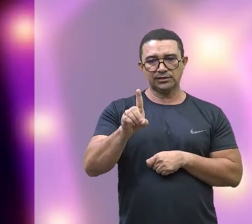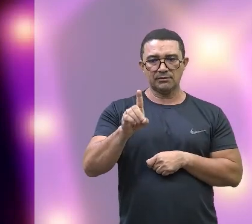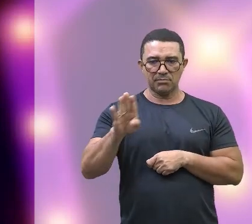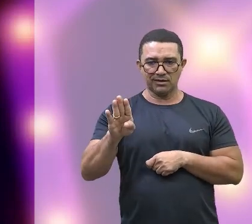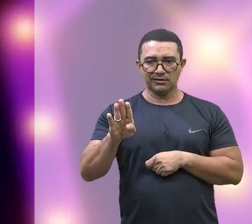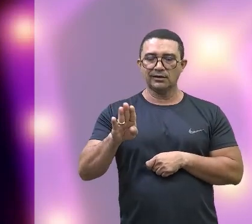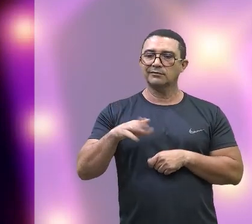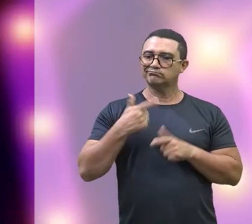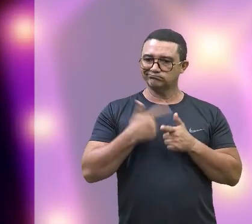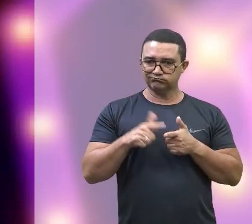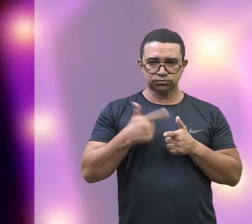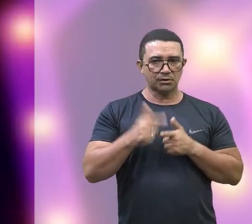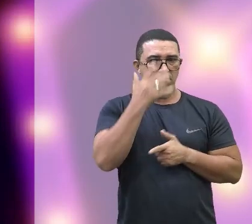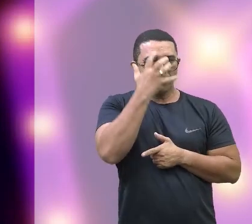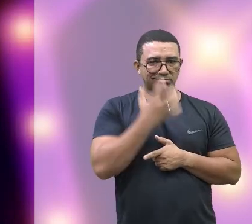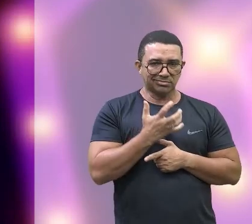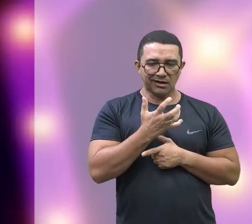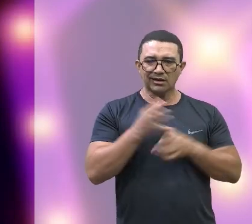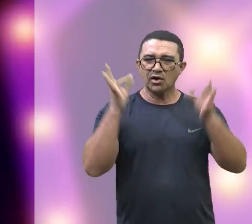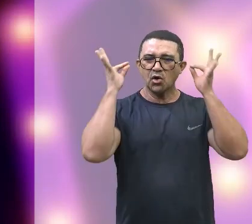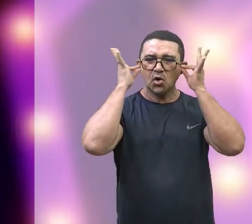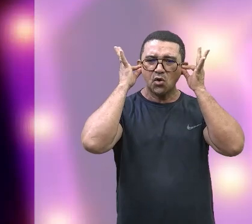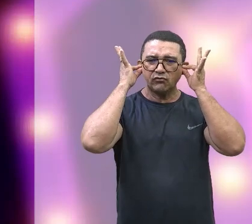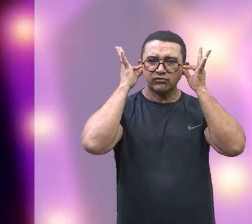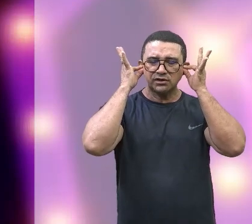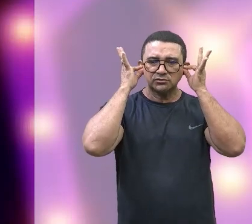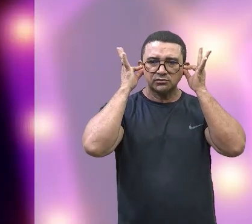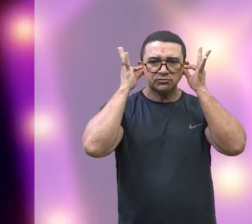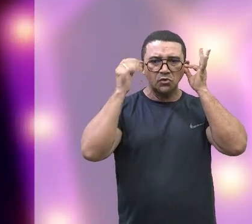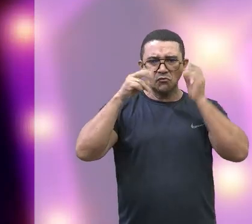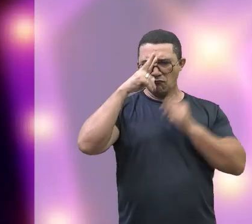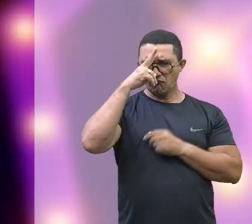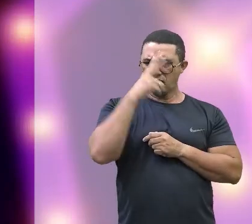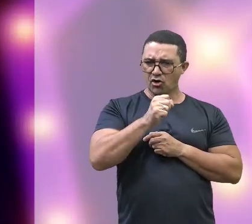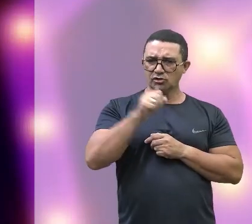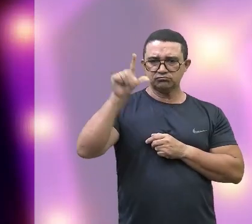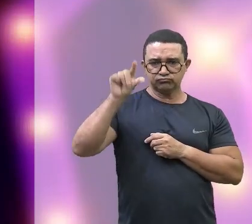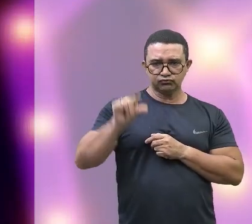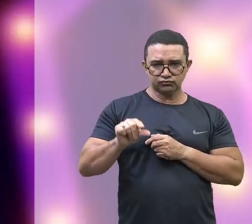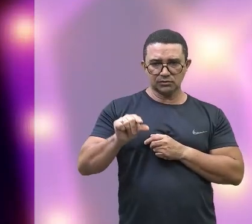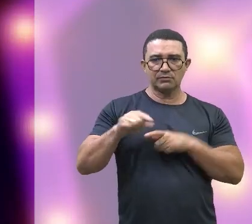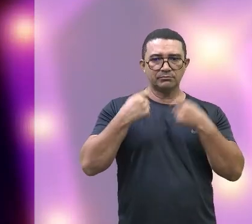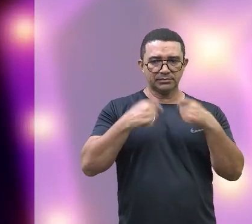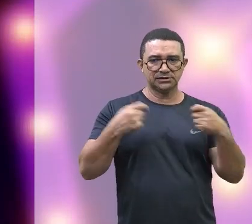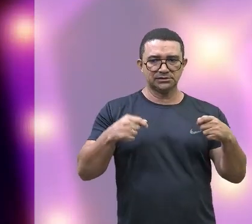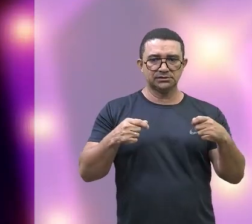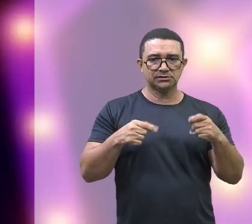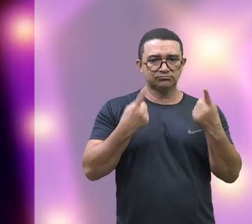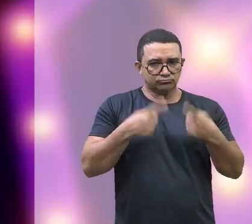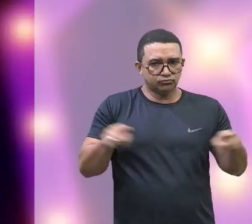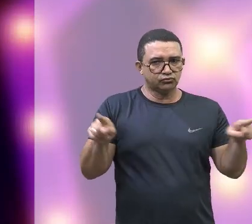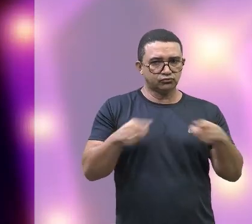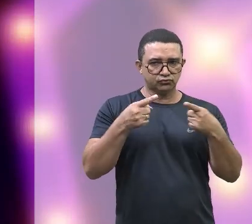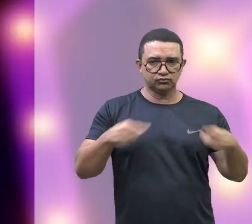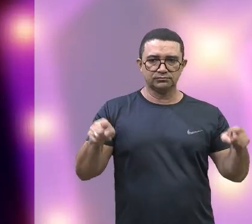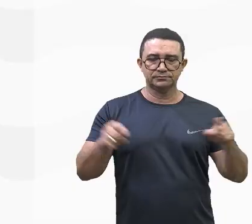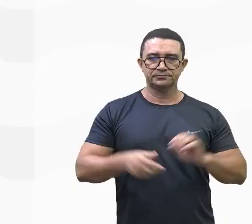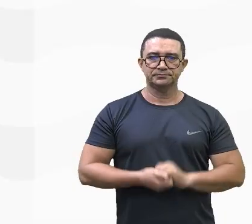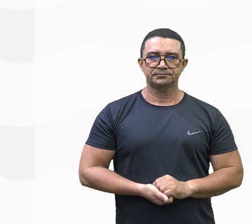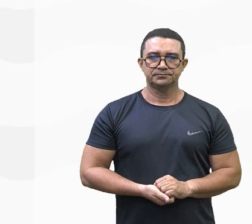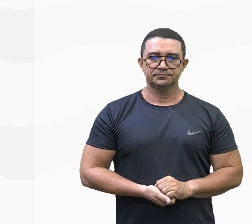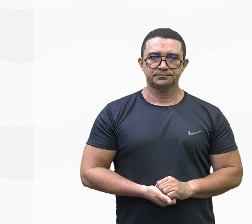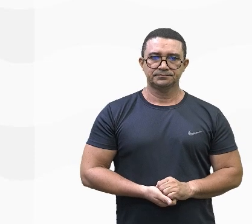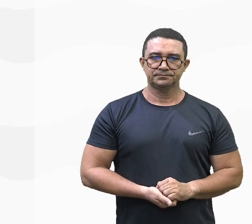problema seríssimo, está ali com fone de ouvido às alturas, tem que baixar, ok? Continuemos aqui com esse